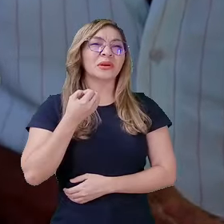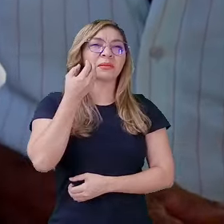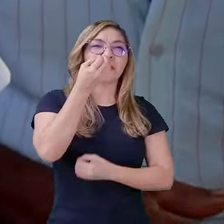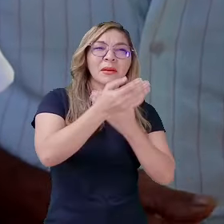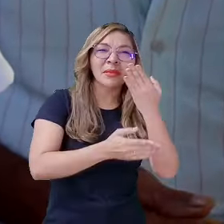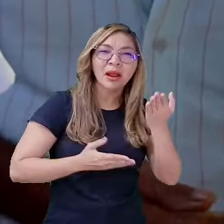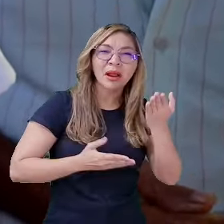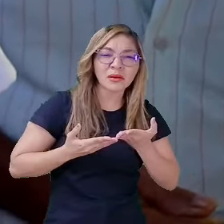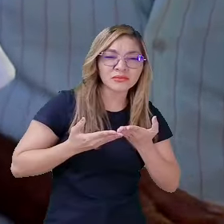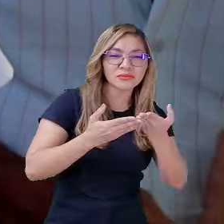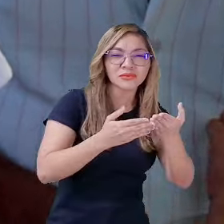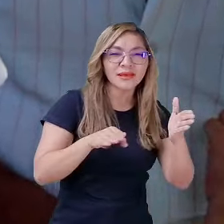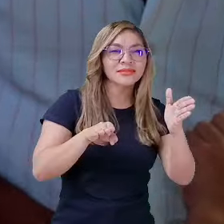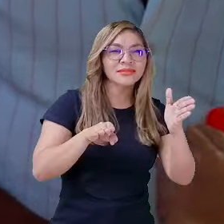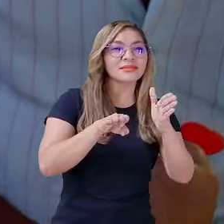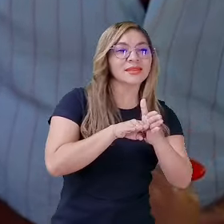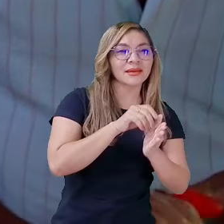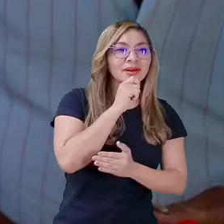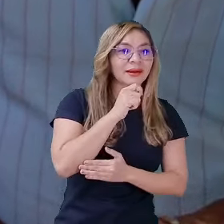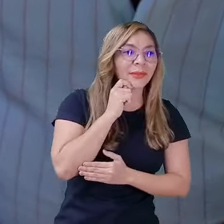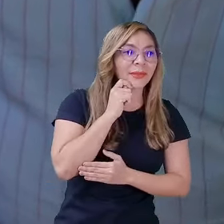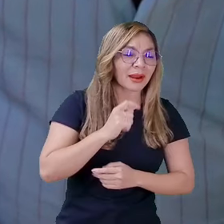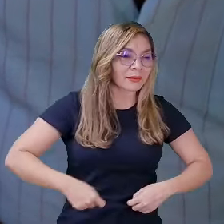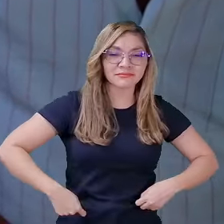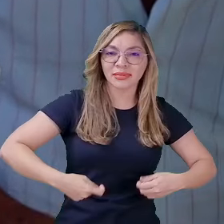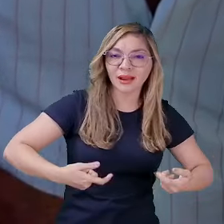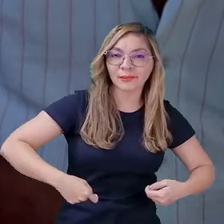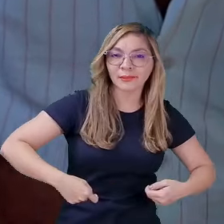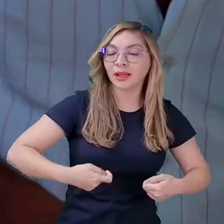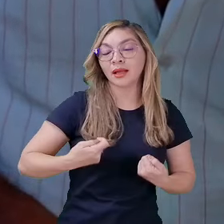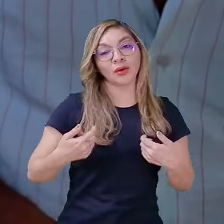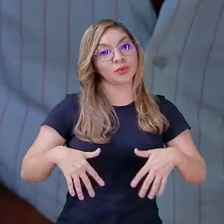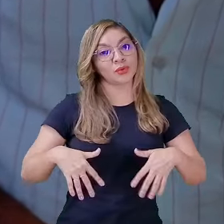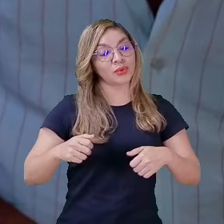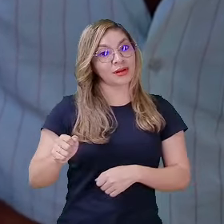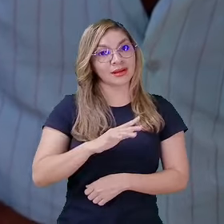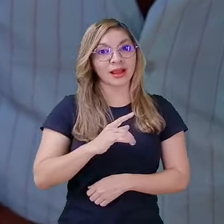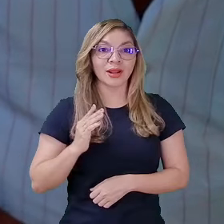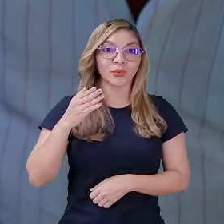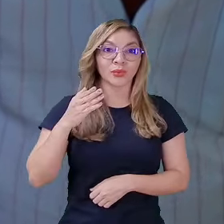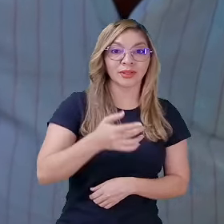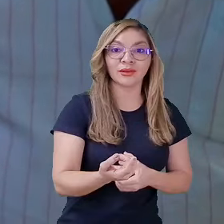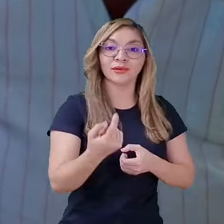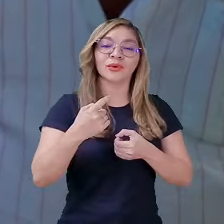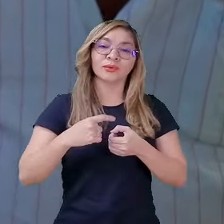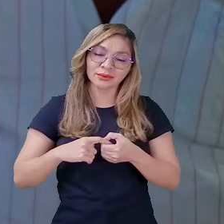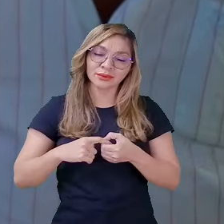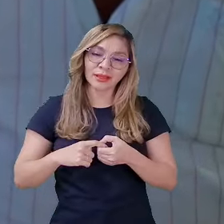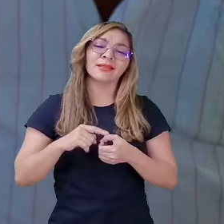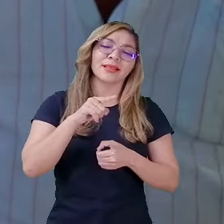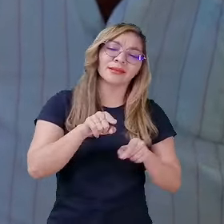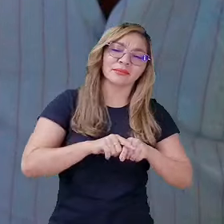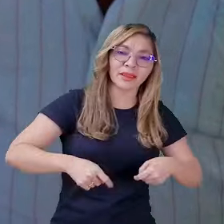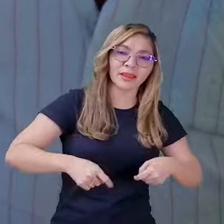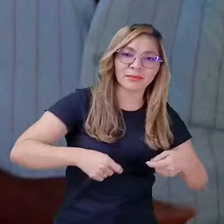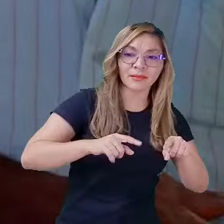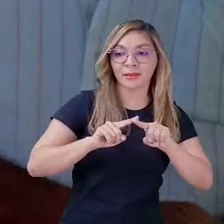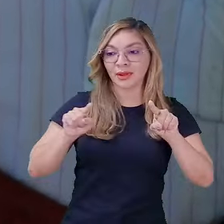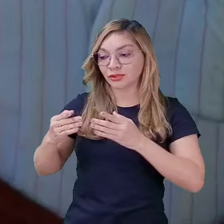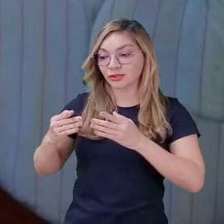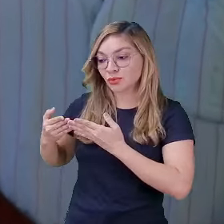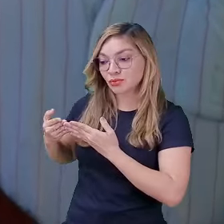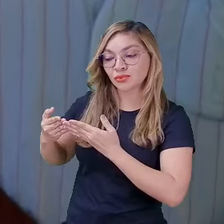tem que gastar com a passagem, que tá caro, né? E de volta, e também tem que gastar lá. Aí com a vinda da itinerante